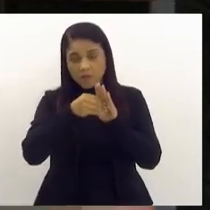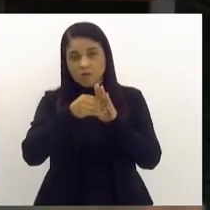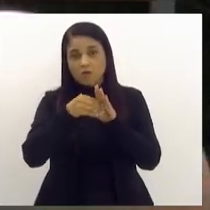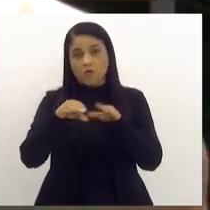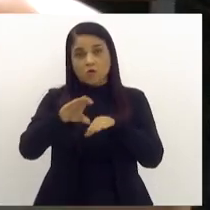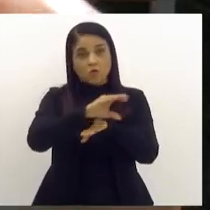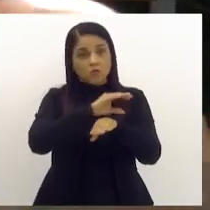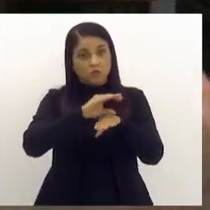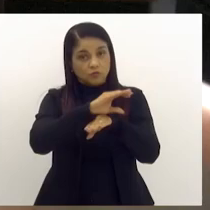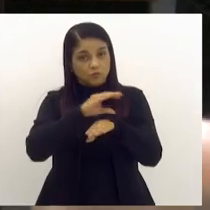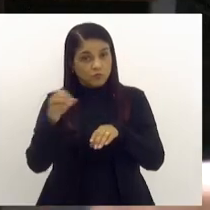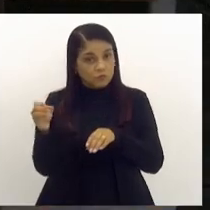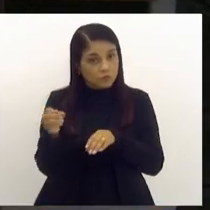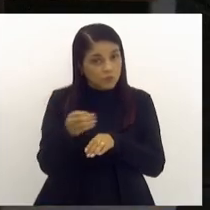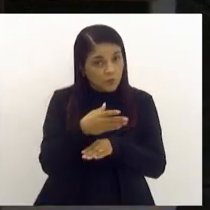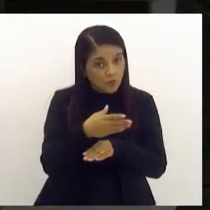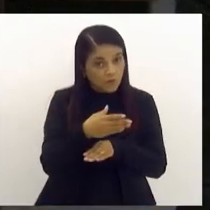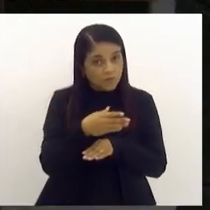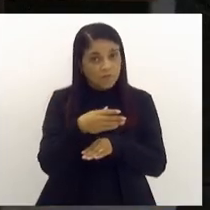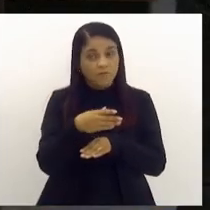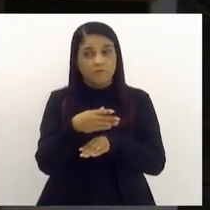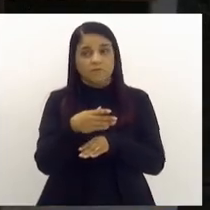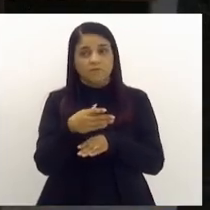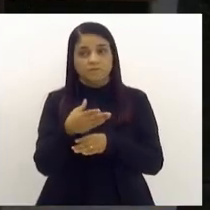nova, que está...